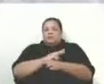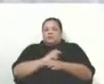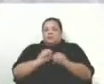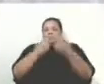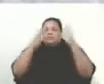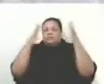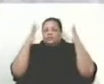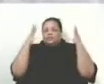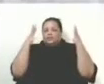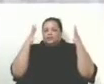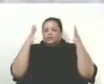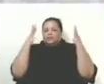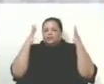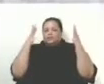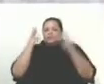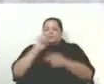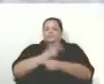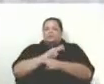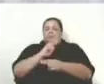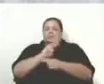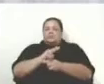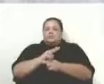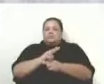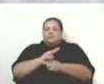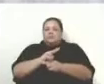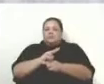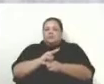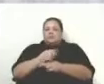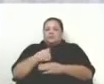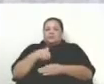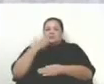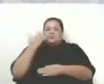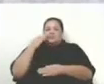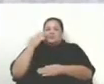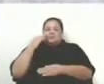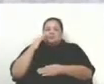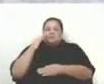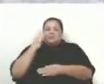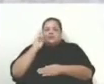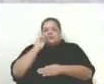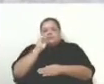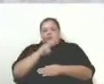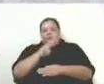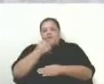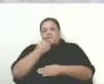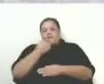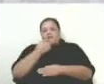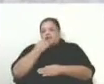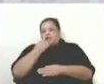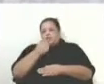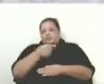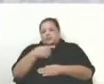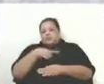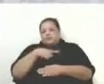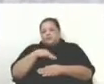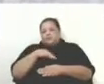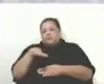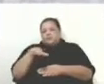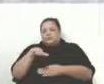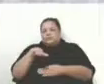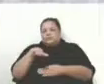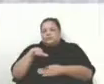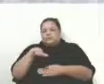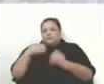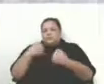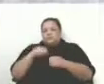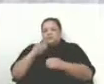Esses fiscais ambientais, Curumim, eu entendo que não é para olhar e falar, tem lixo, precisa limpar. Né? Ele tem que olhar